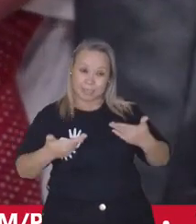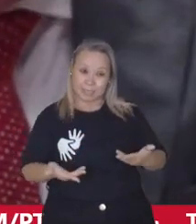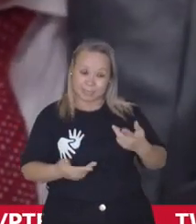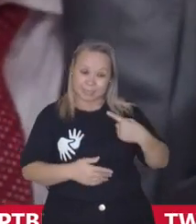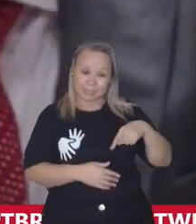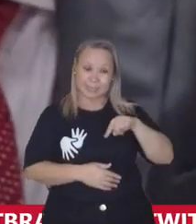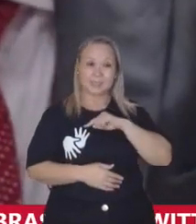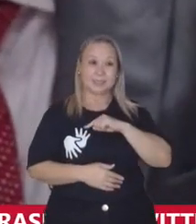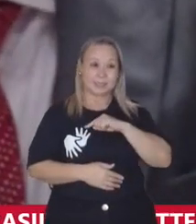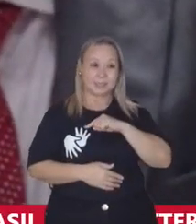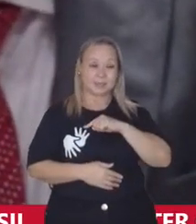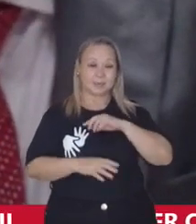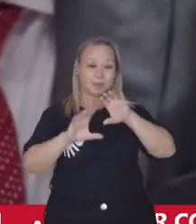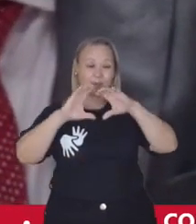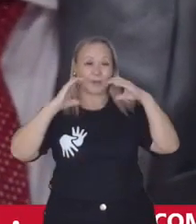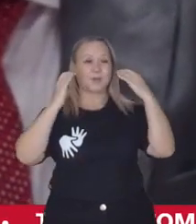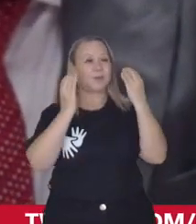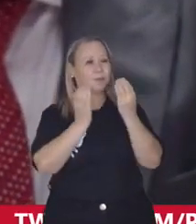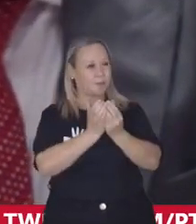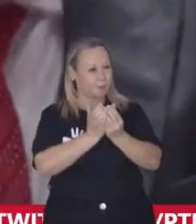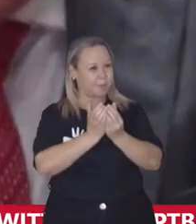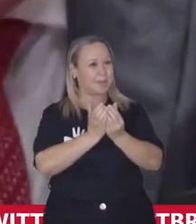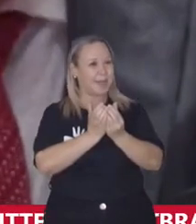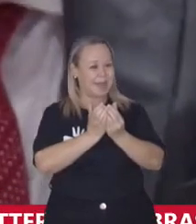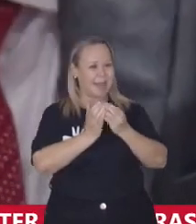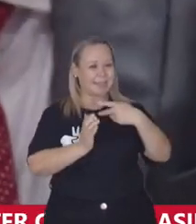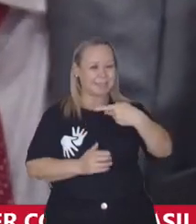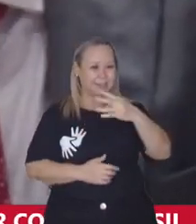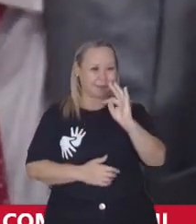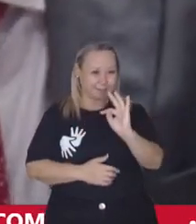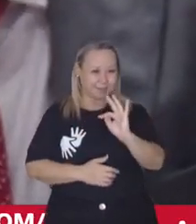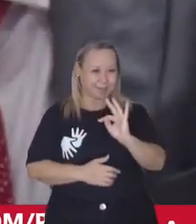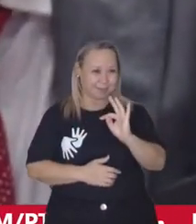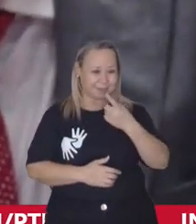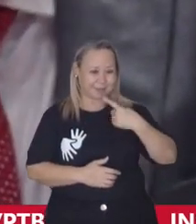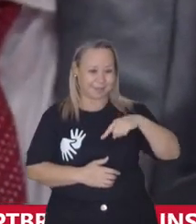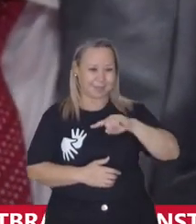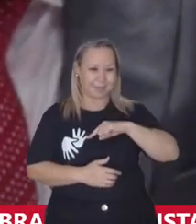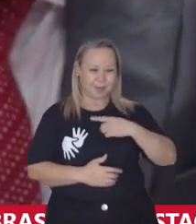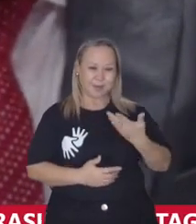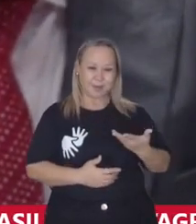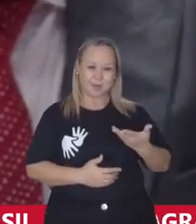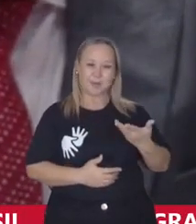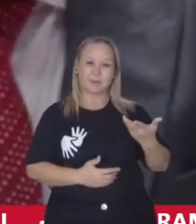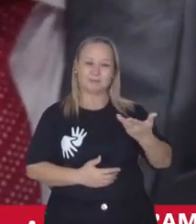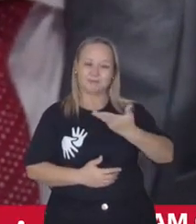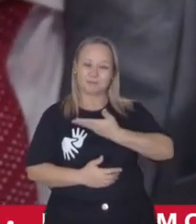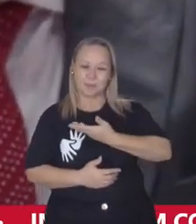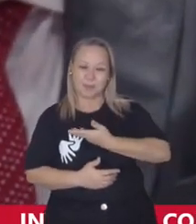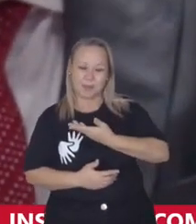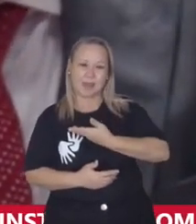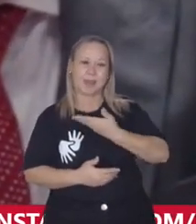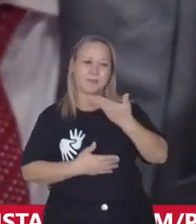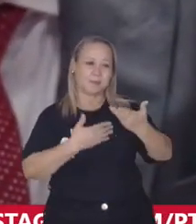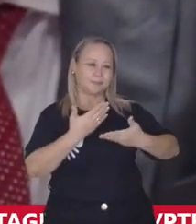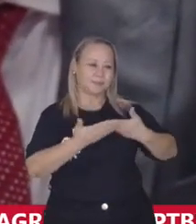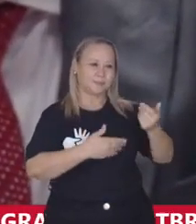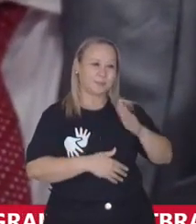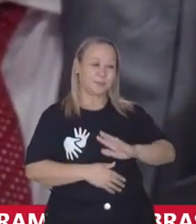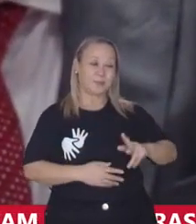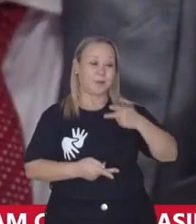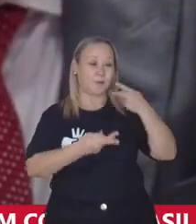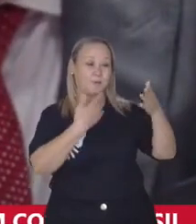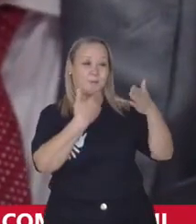nossa comunidade petista, com nossos simpatizantes, falando um pouco